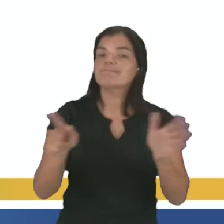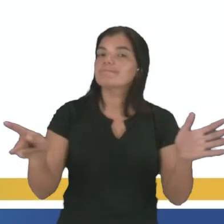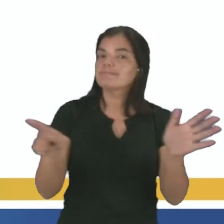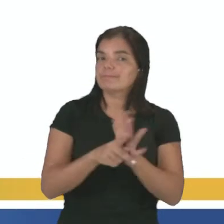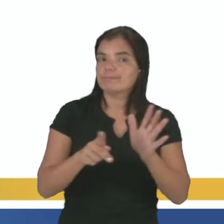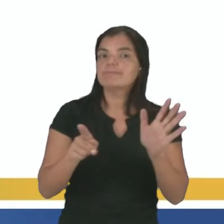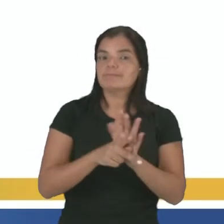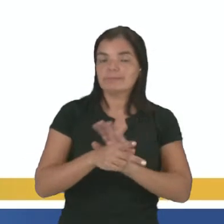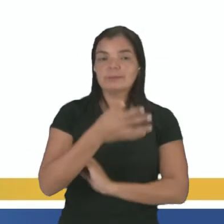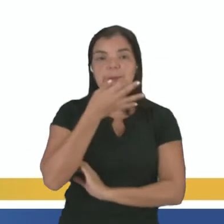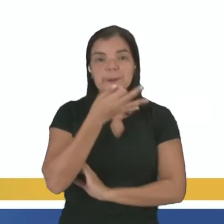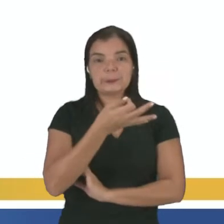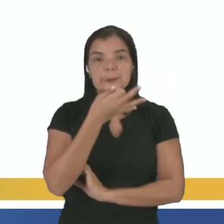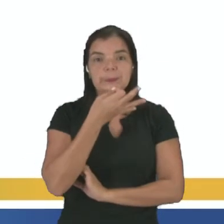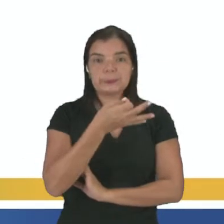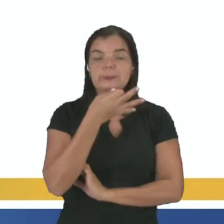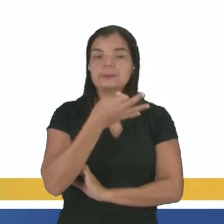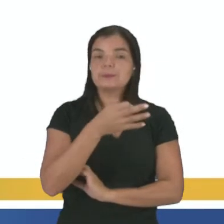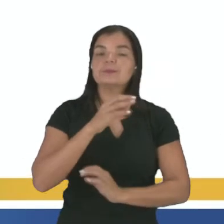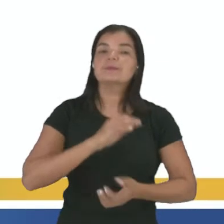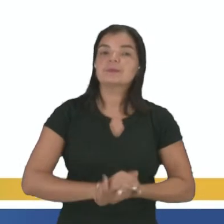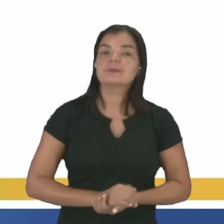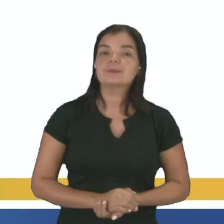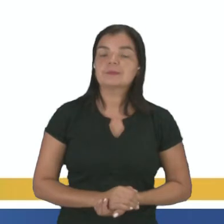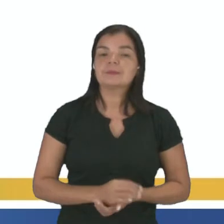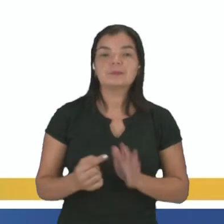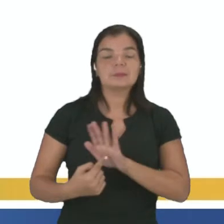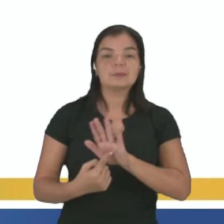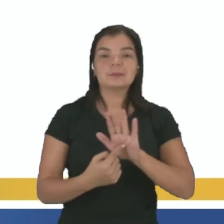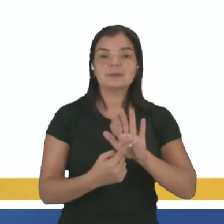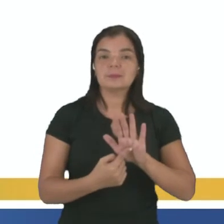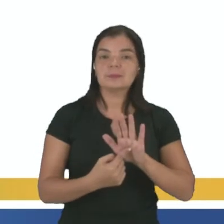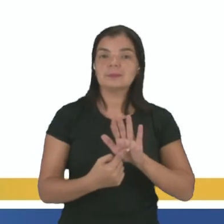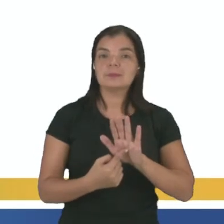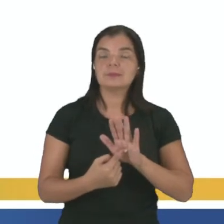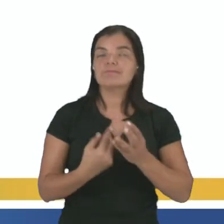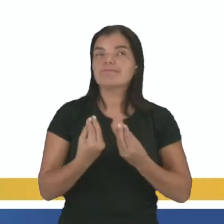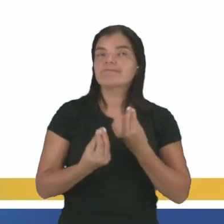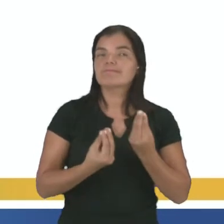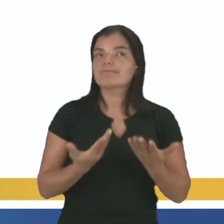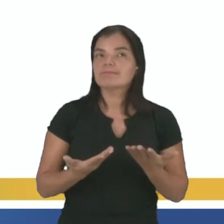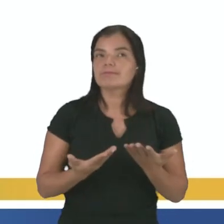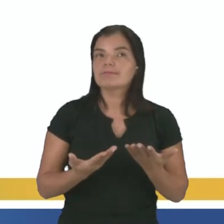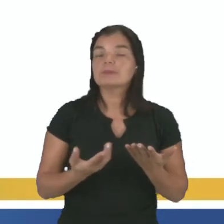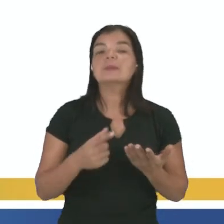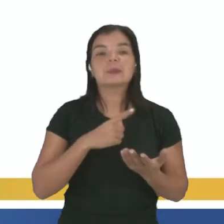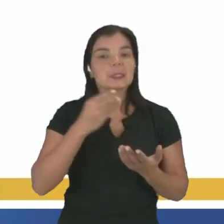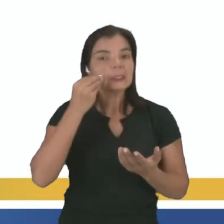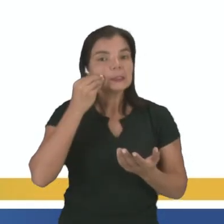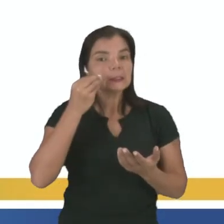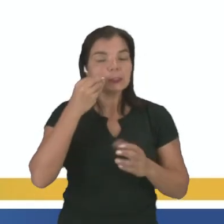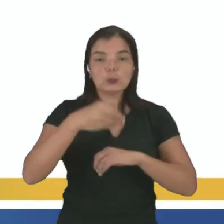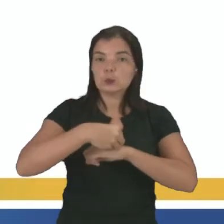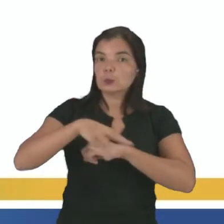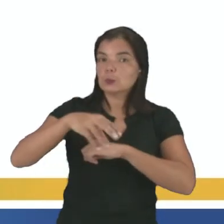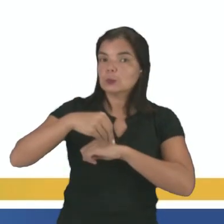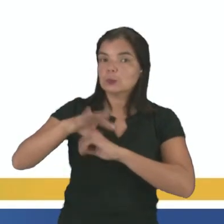apropriou daquilo que ele como se diz, ele tentou